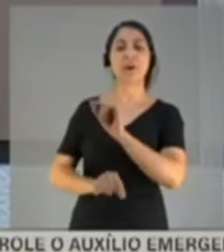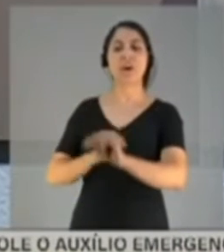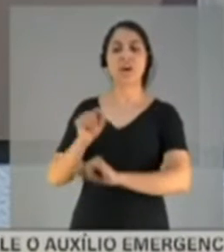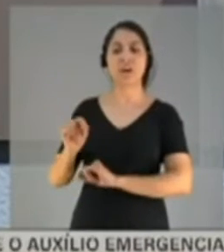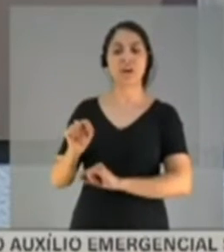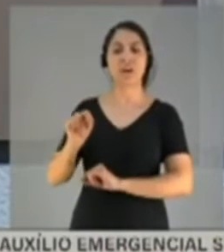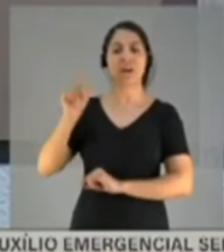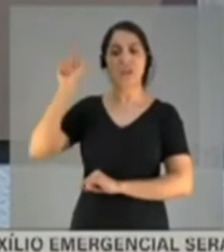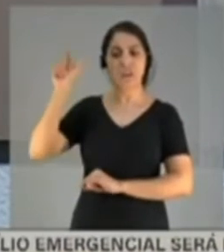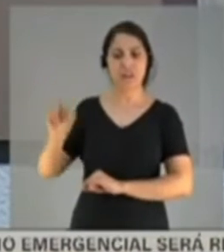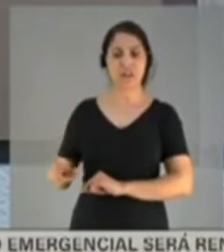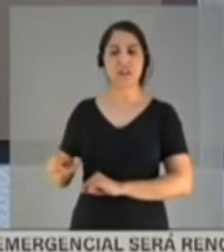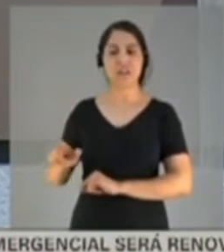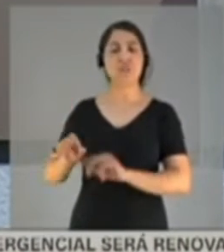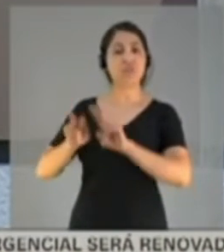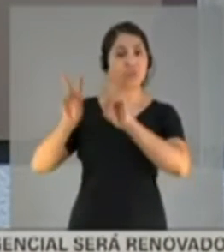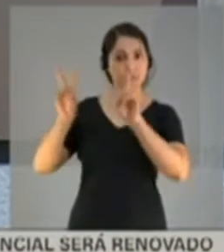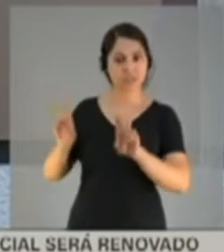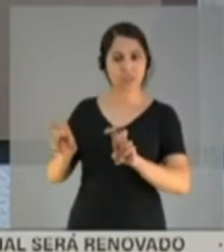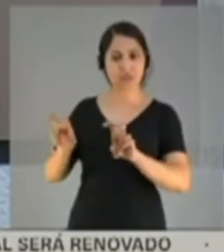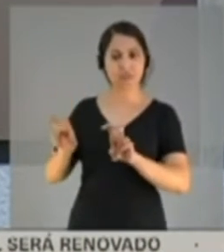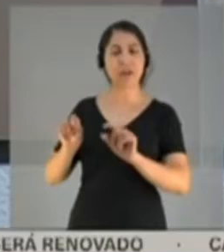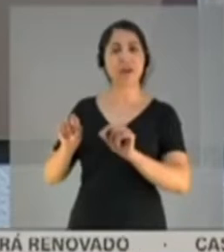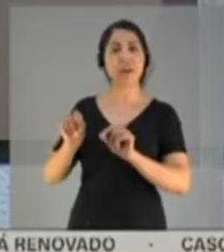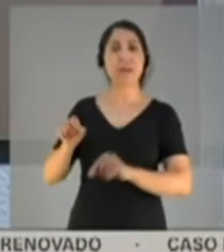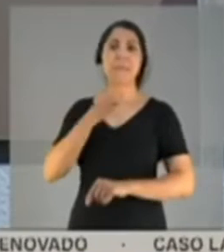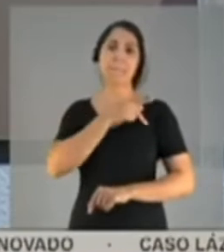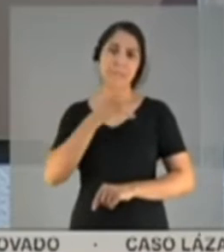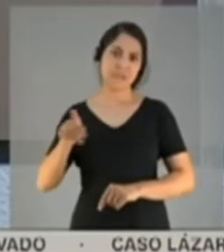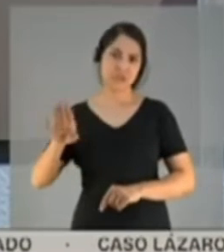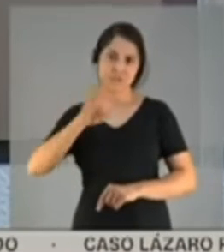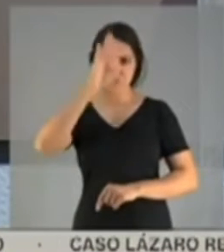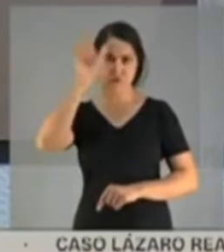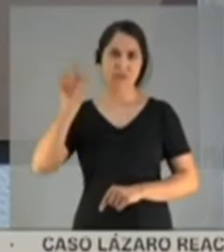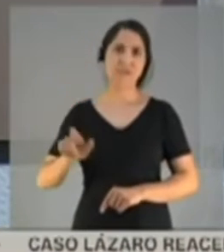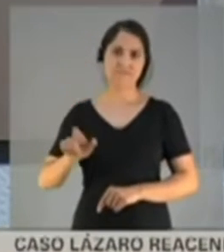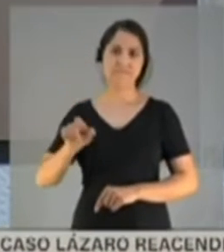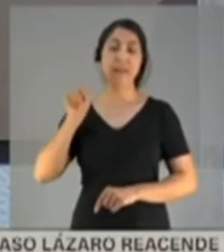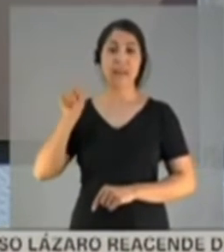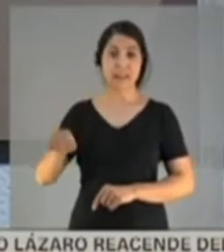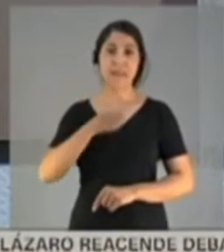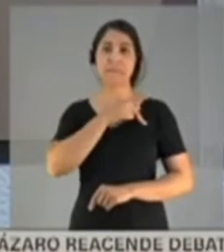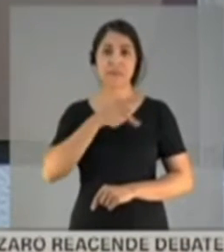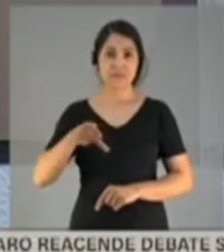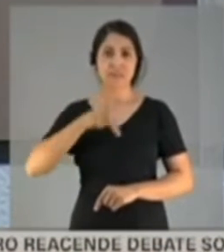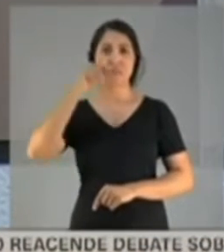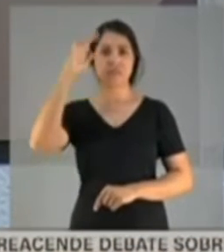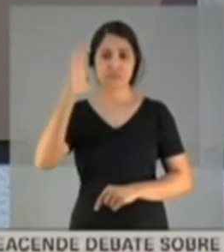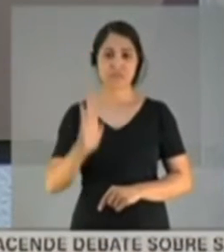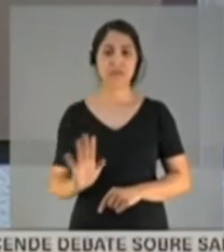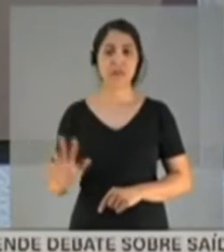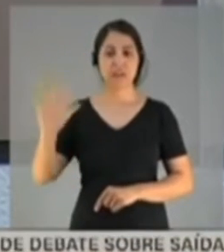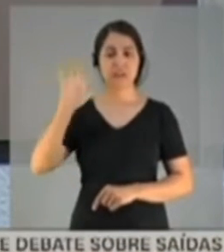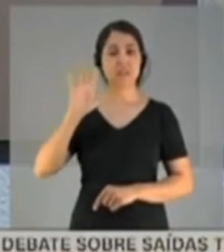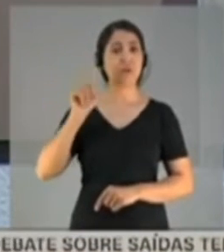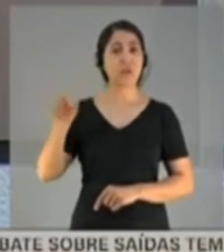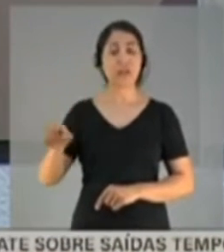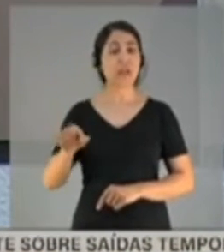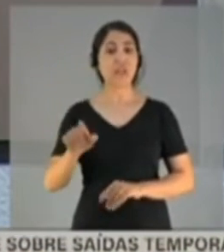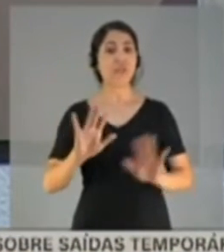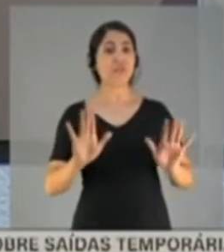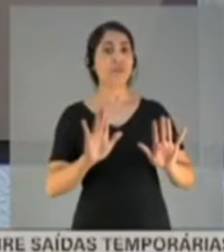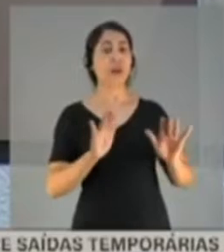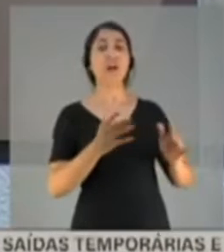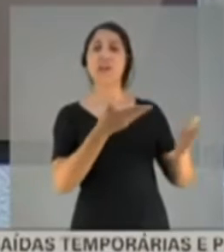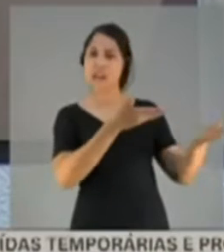o devido provimento ao assunto, que é o presidente da República. Presidente esse que não nega, é impossível negar que nós estivemos com ele.